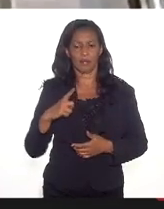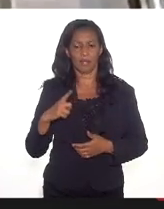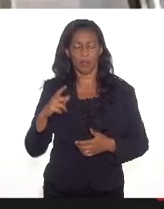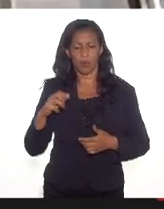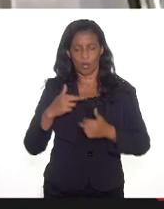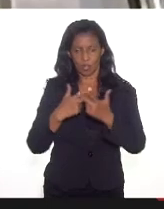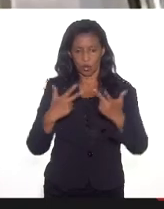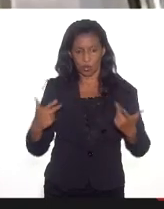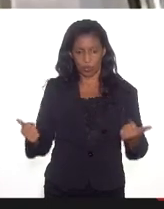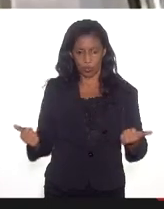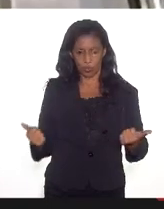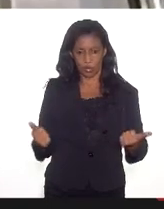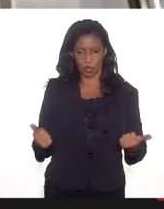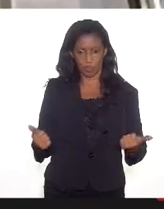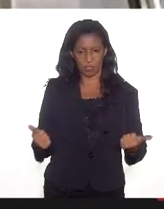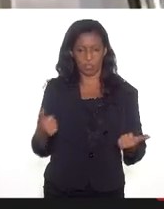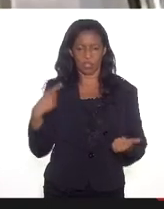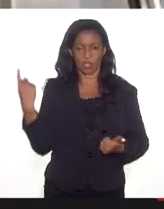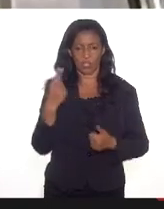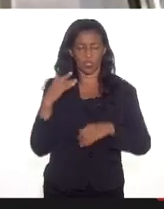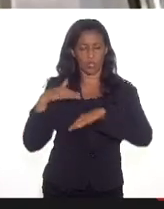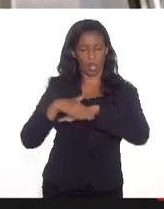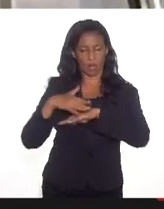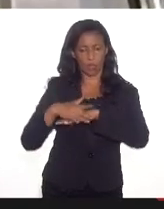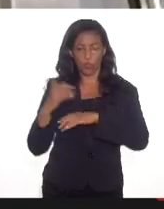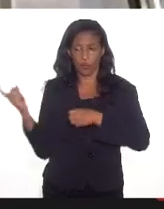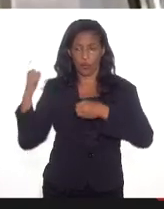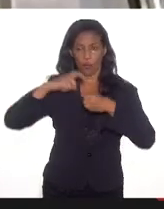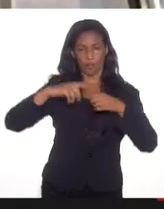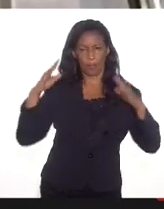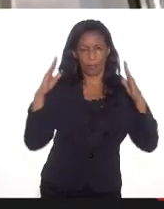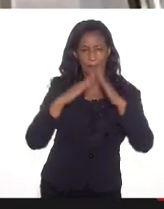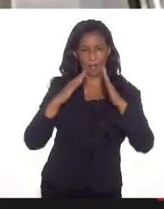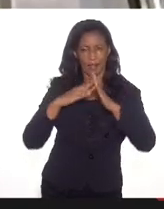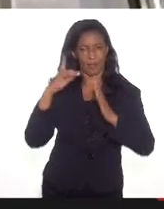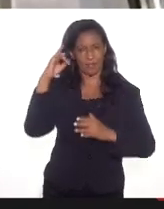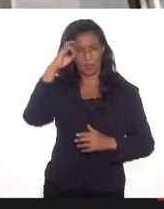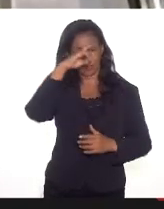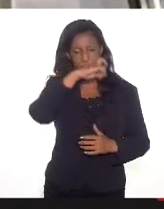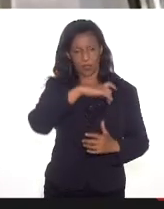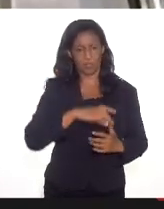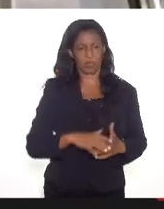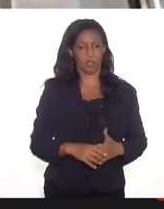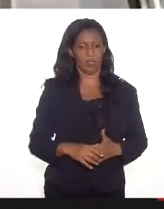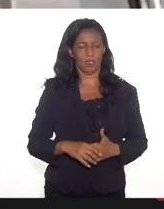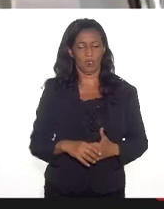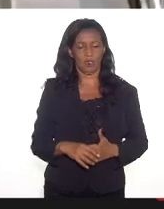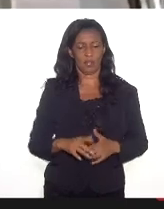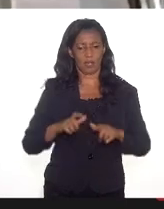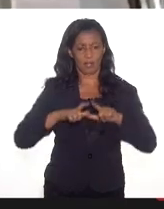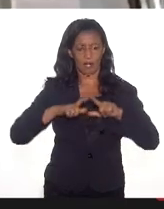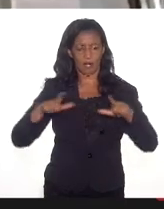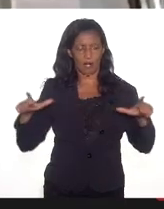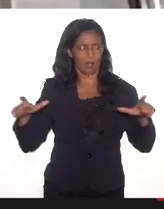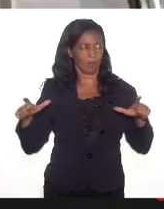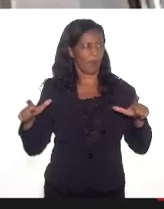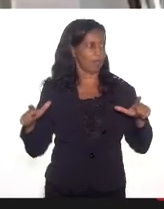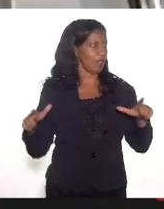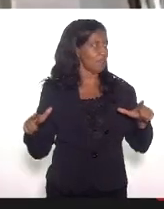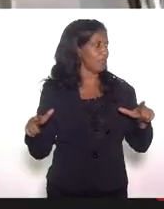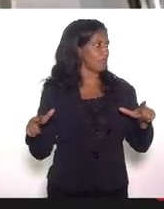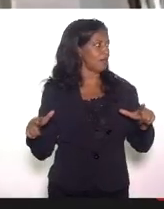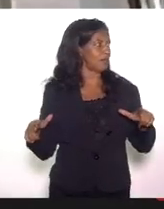intensas que a gente vê todas as noites para os trabalhadores voltarem para casa a expansão e o acesso a serviços